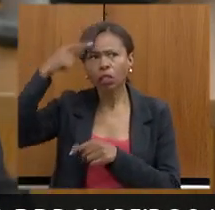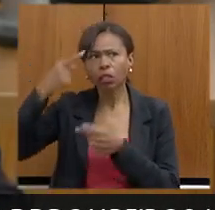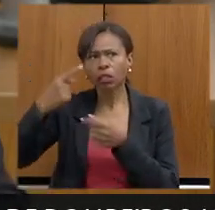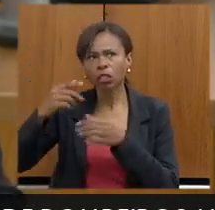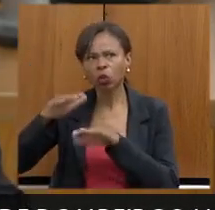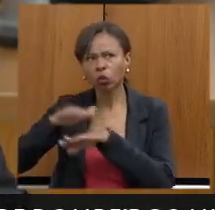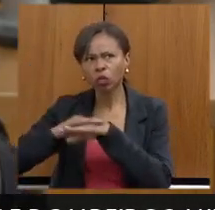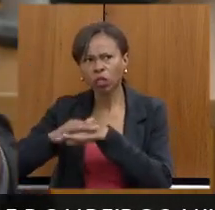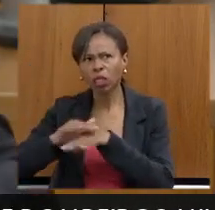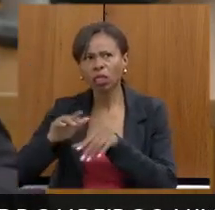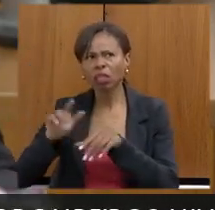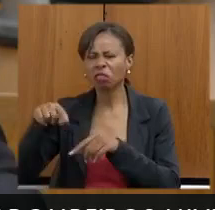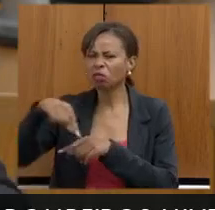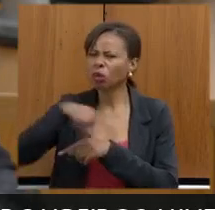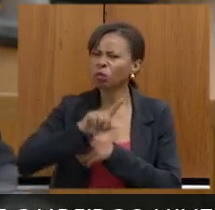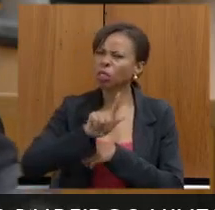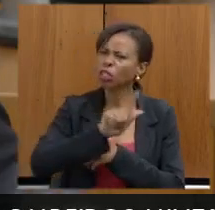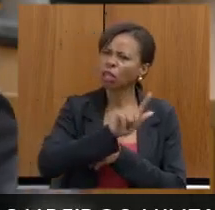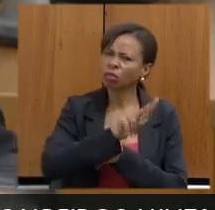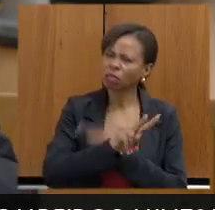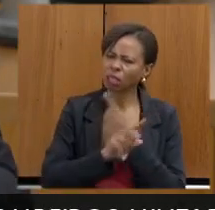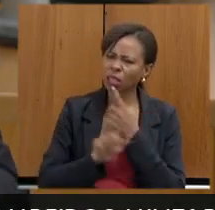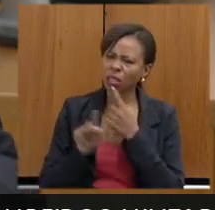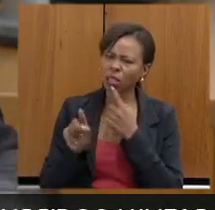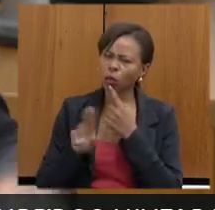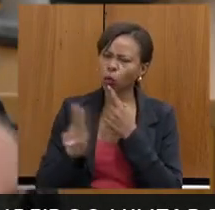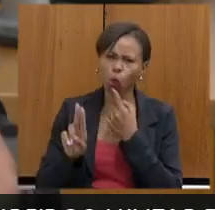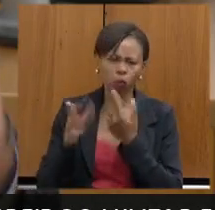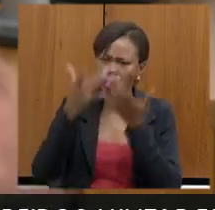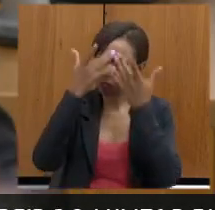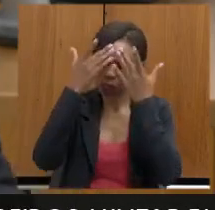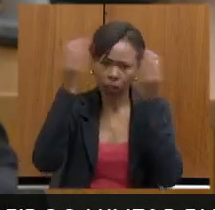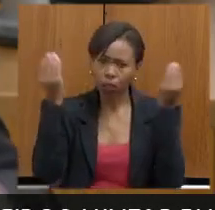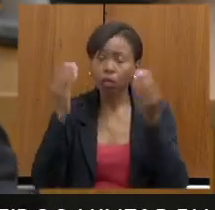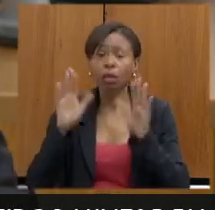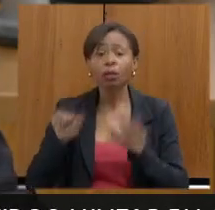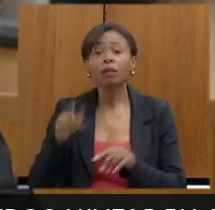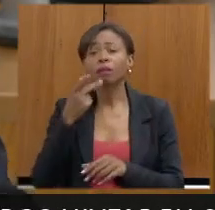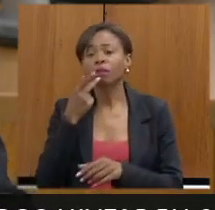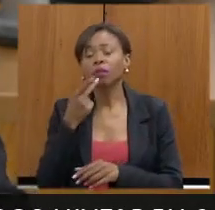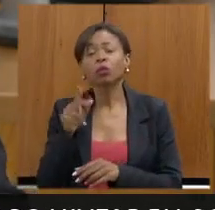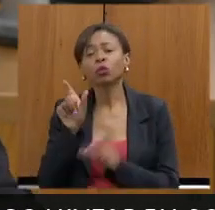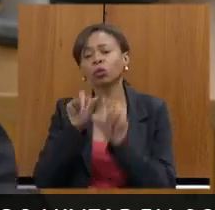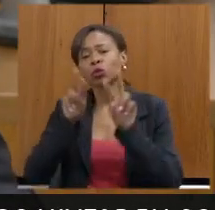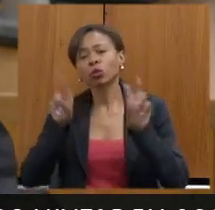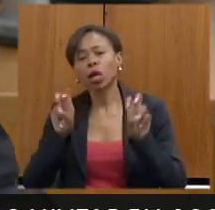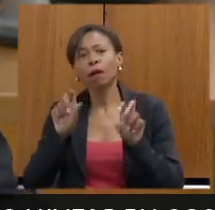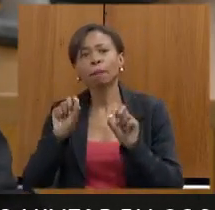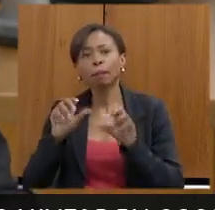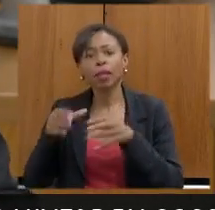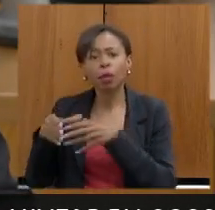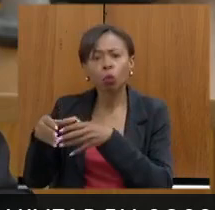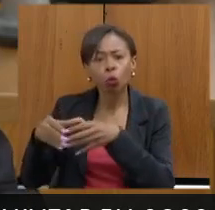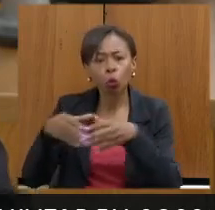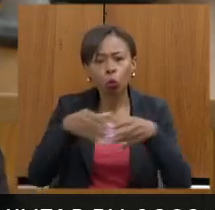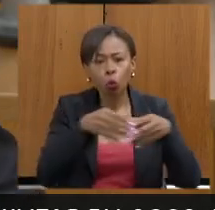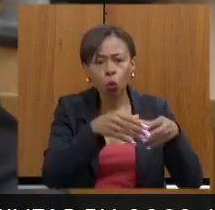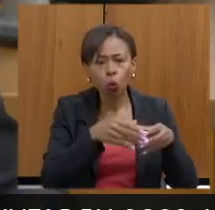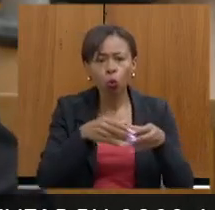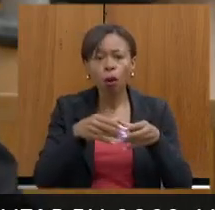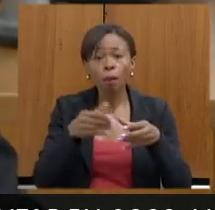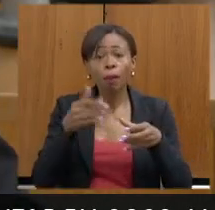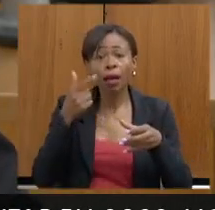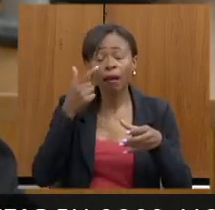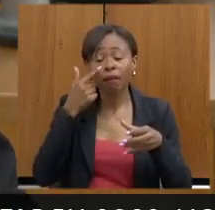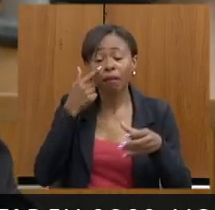engano esqueci o nome dele ele falou sobre redes para poder detectar esses esses carros se movendo Então nós vamos lá